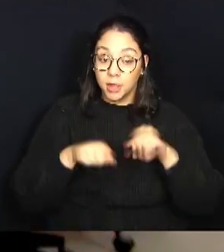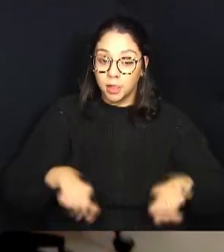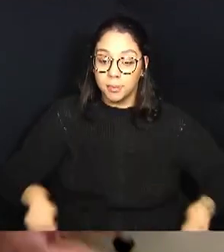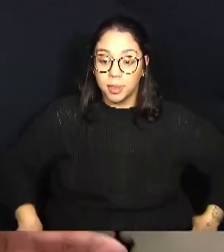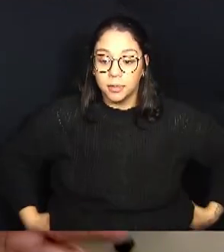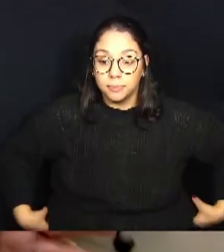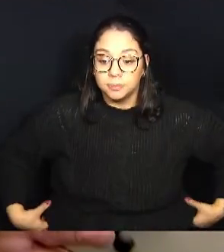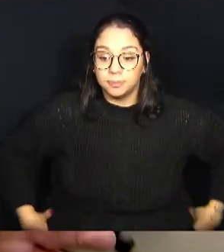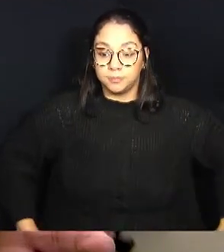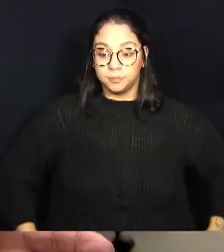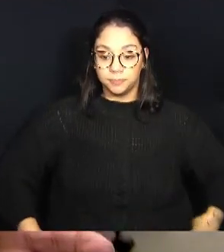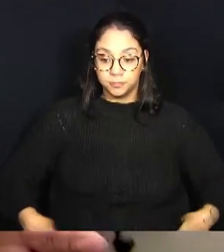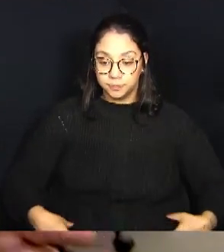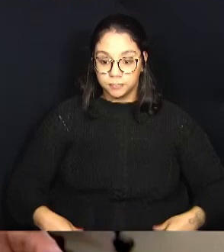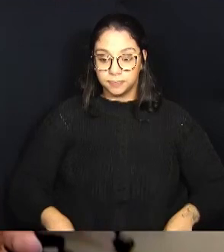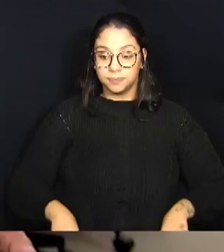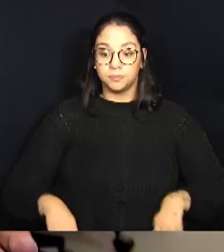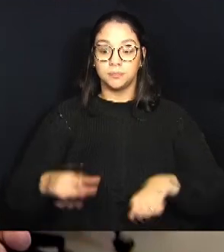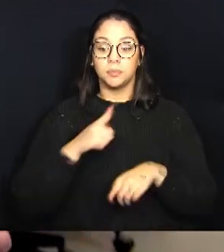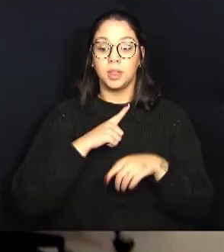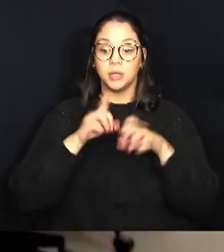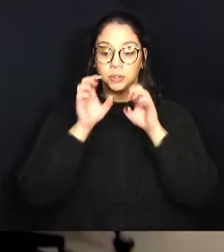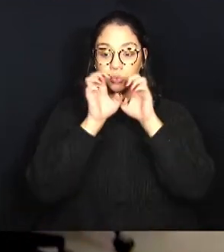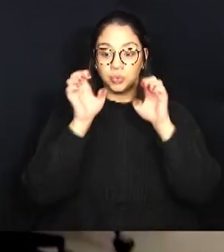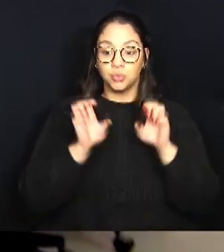possui estruturas de controle